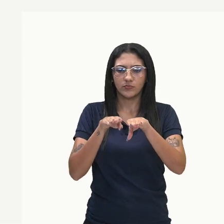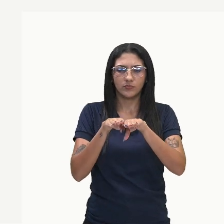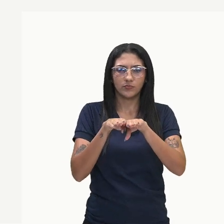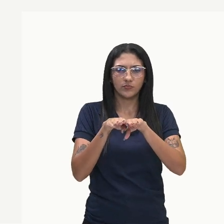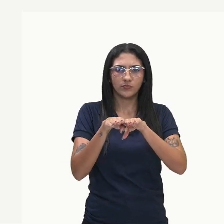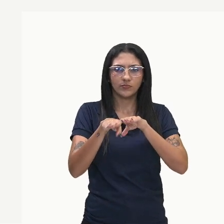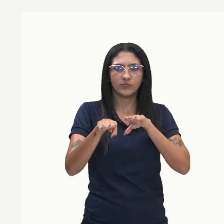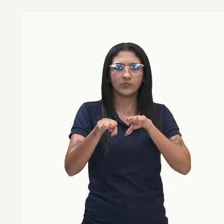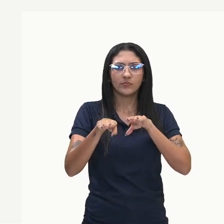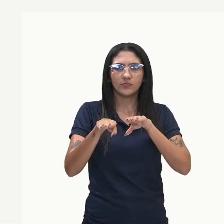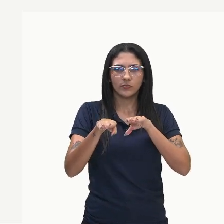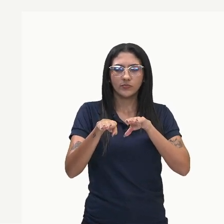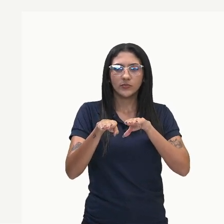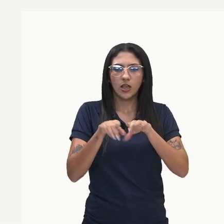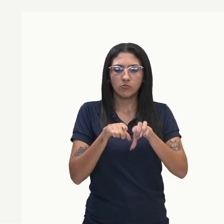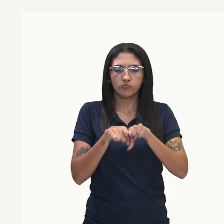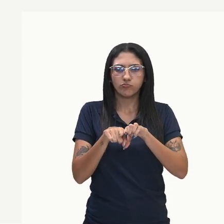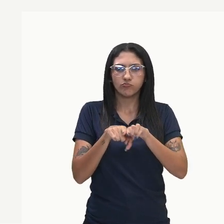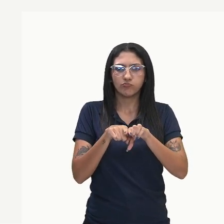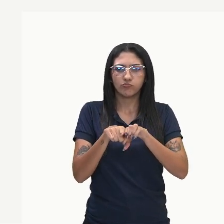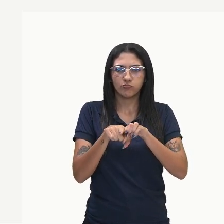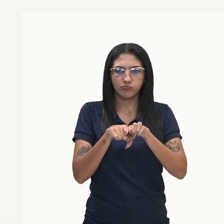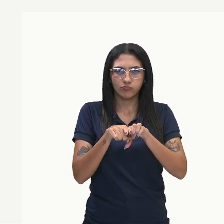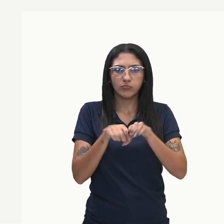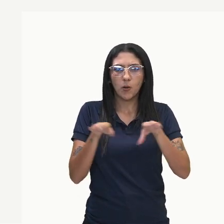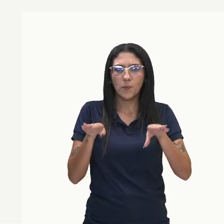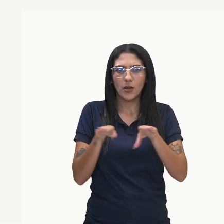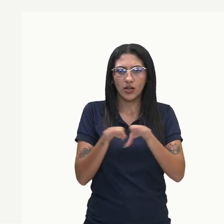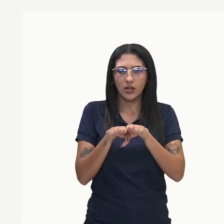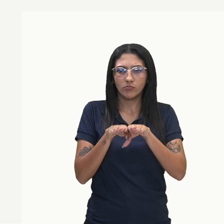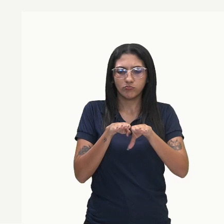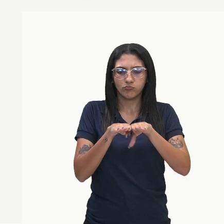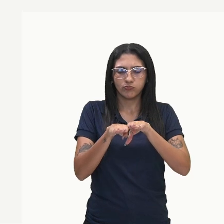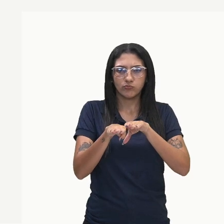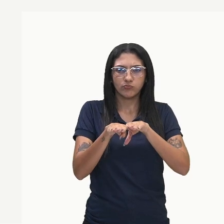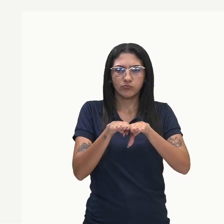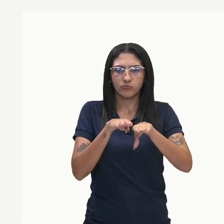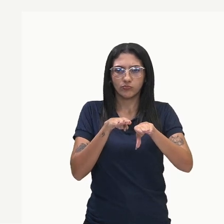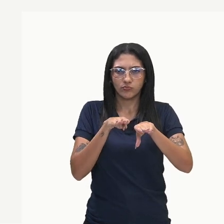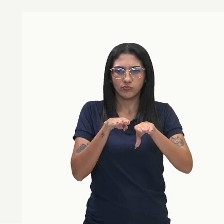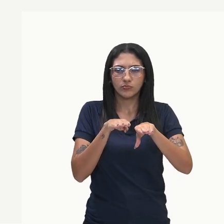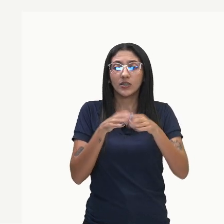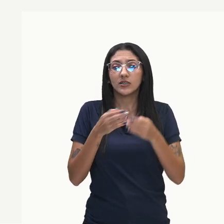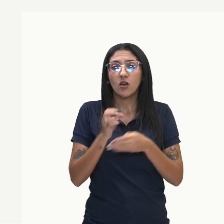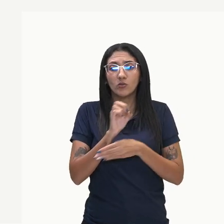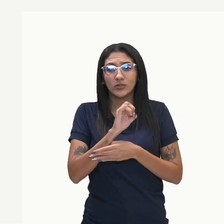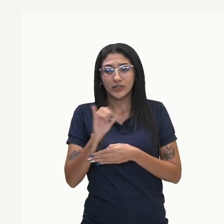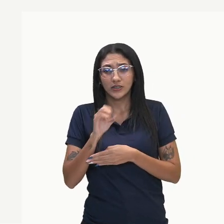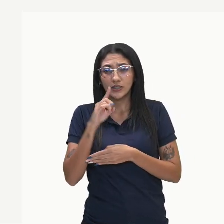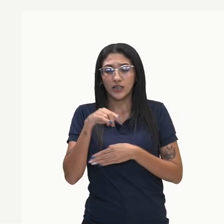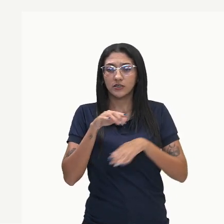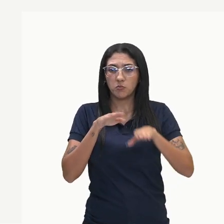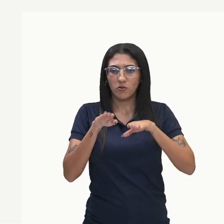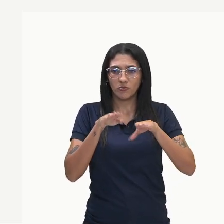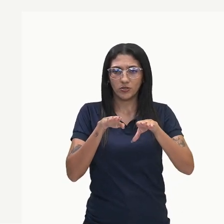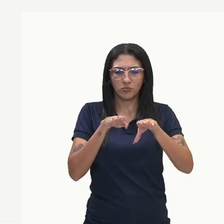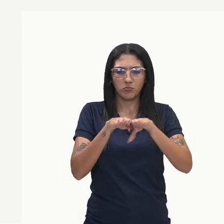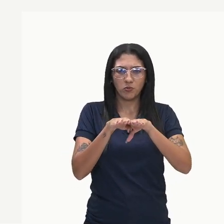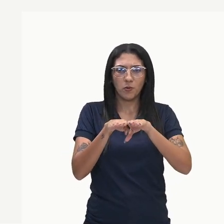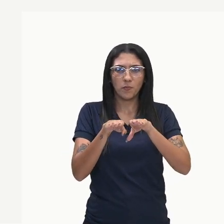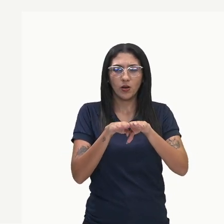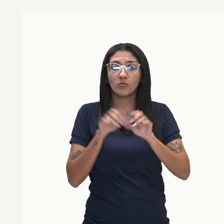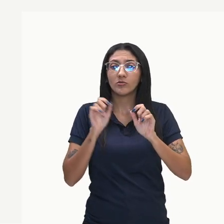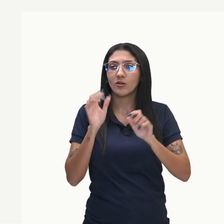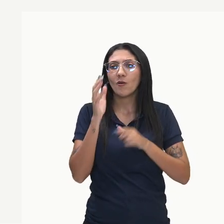Elas deslizam, né? Elas estão aqui, ó, se movimentando. Quando elas deslizam, o que que acontece?